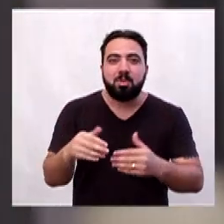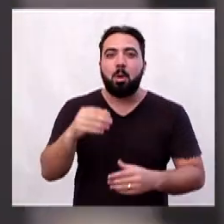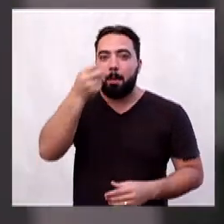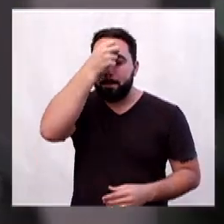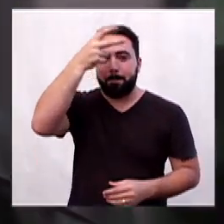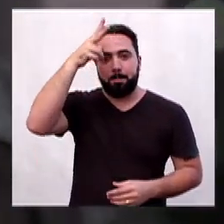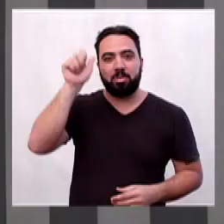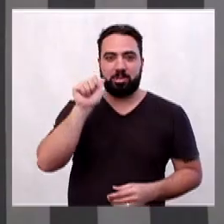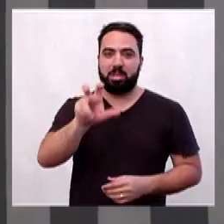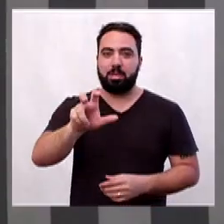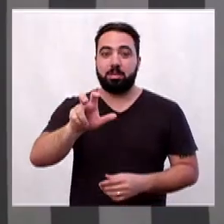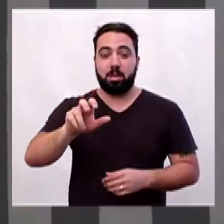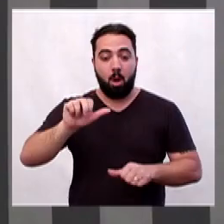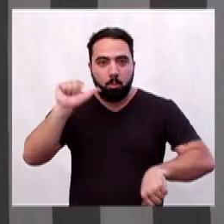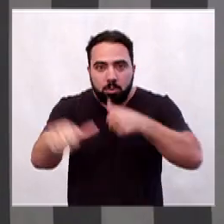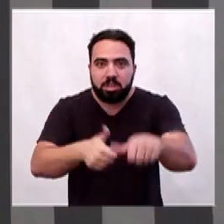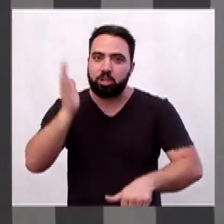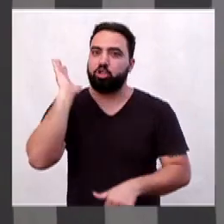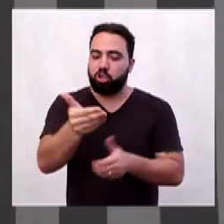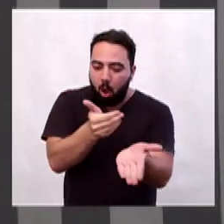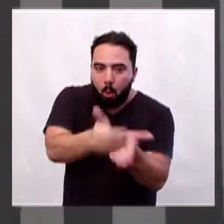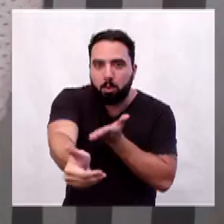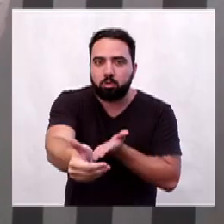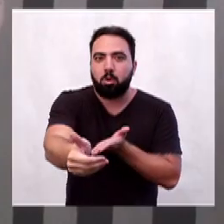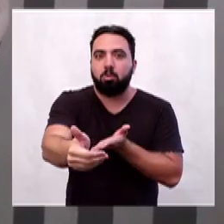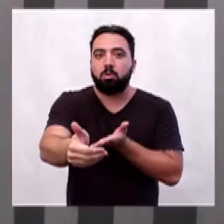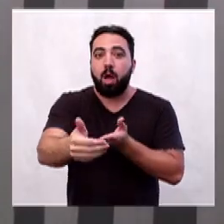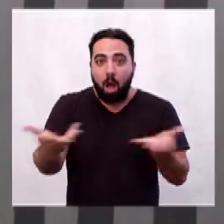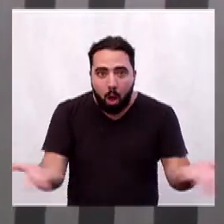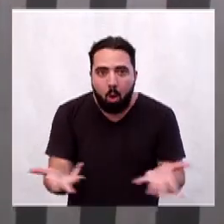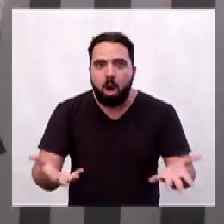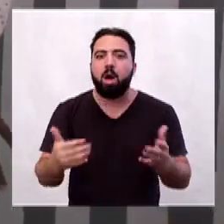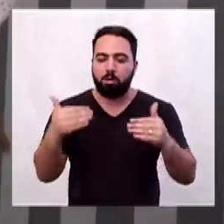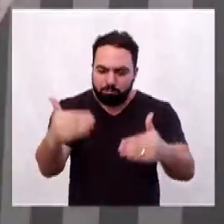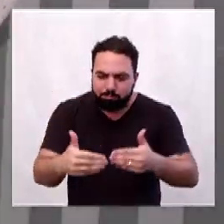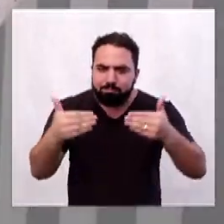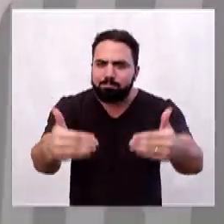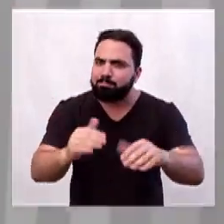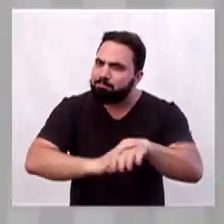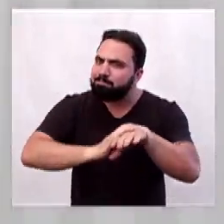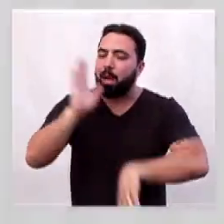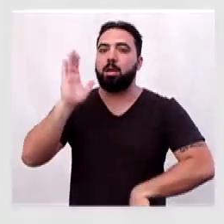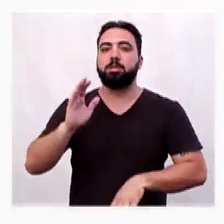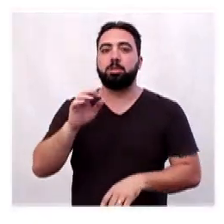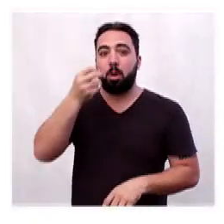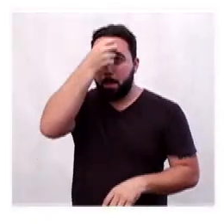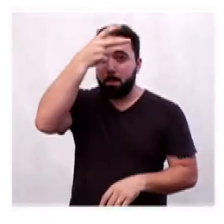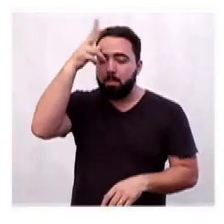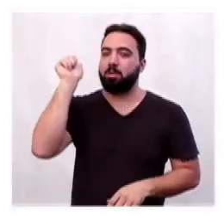meu prefeito. A mudança já começou. Agora vai avançar mais.